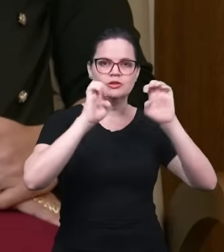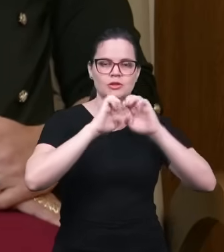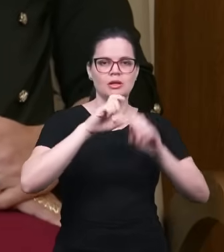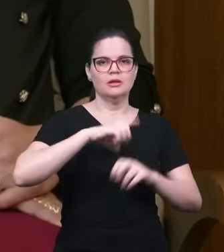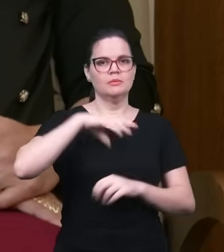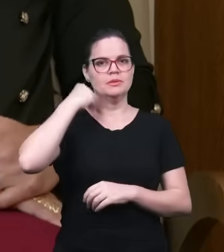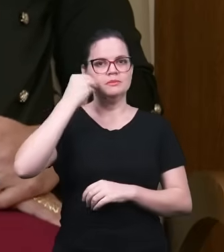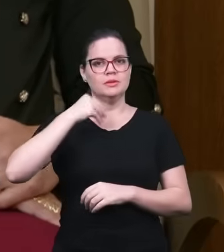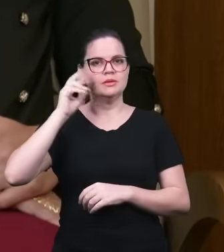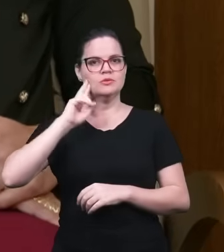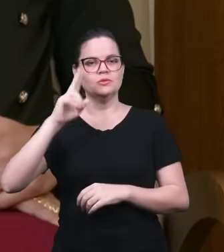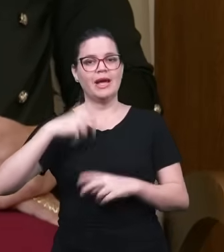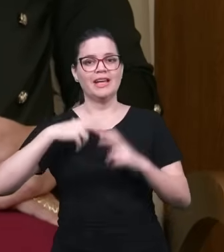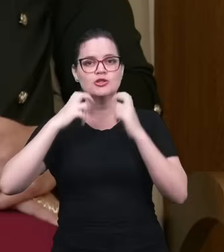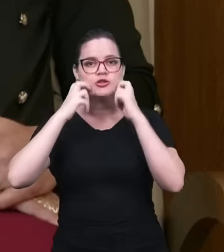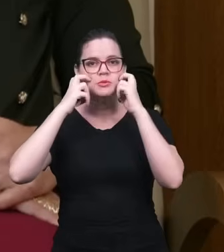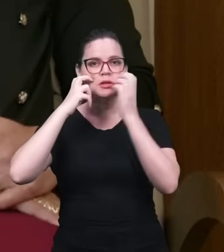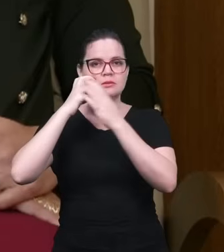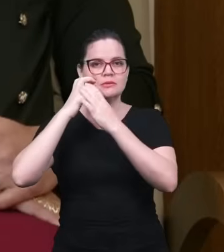Senhor, então você vai